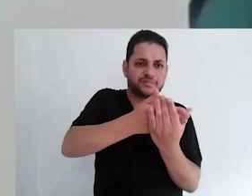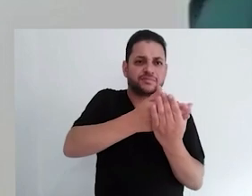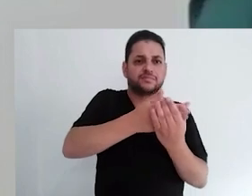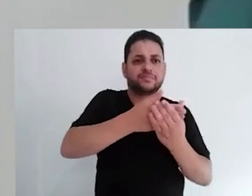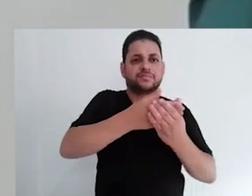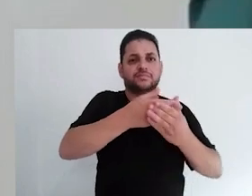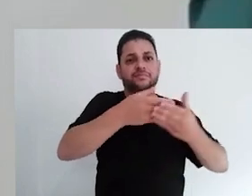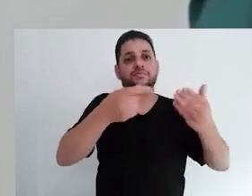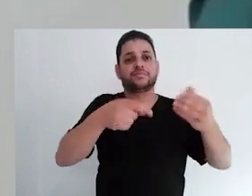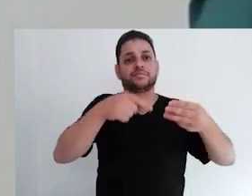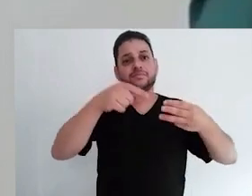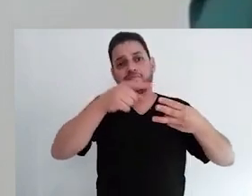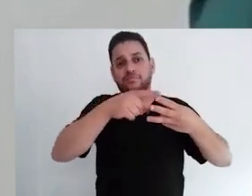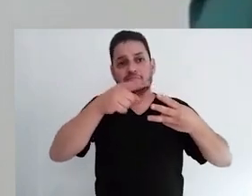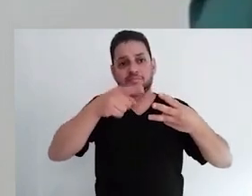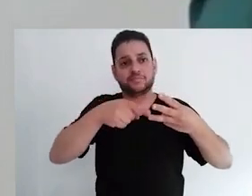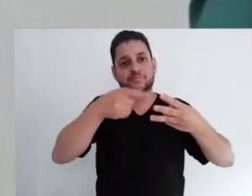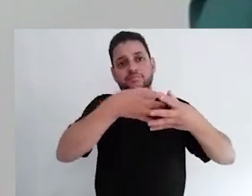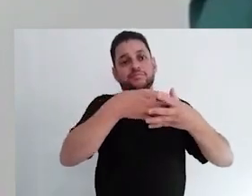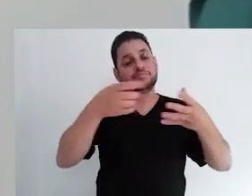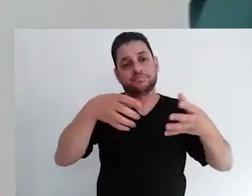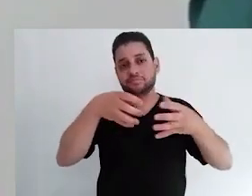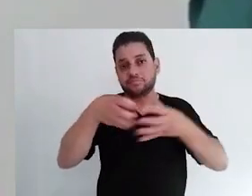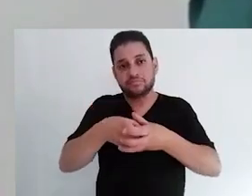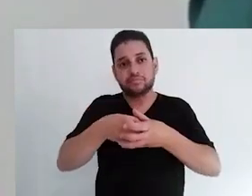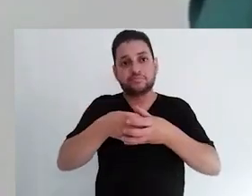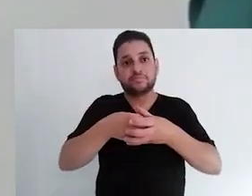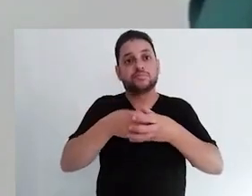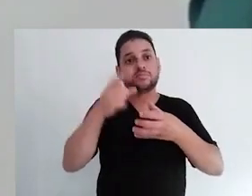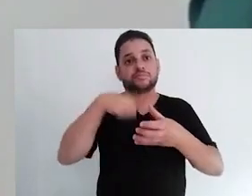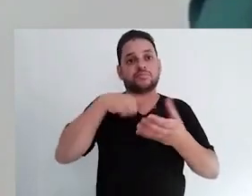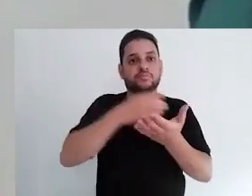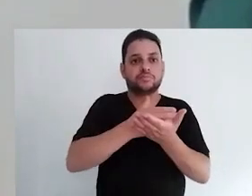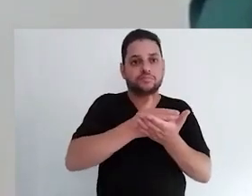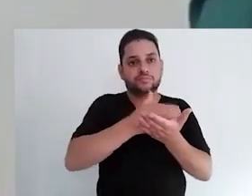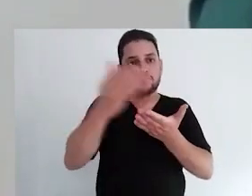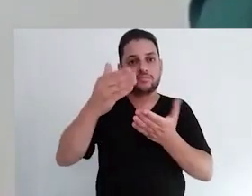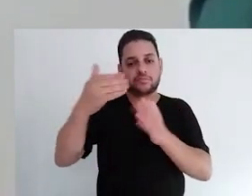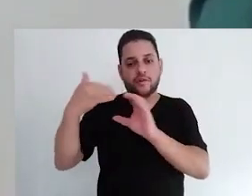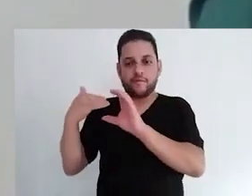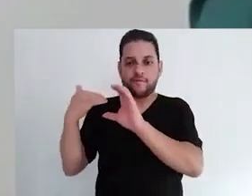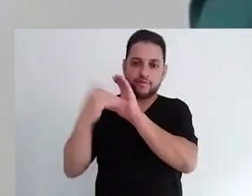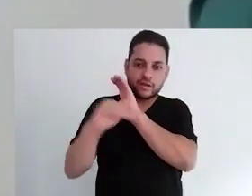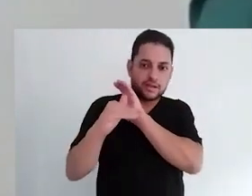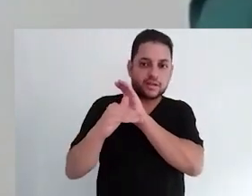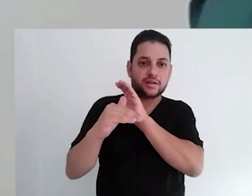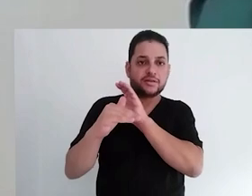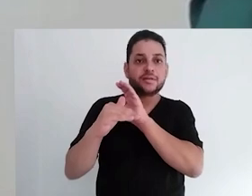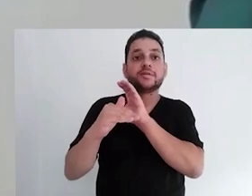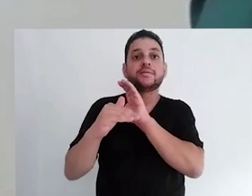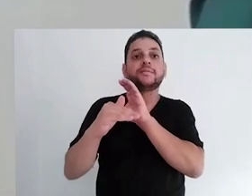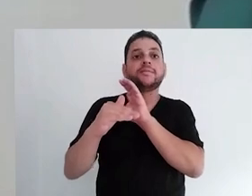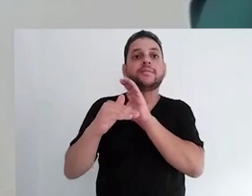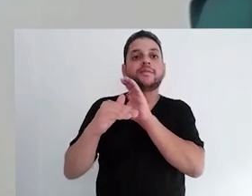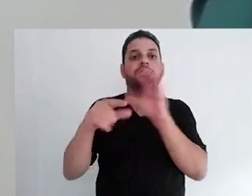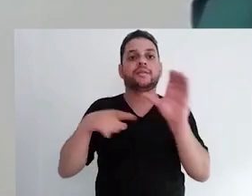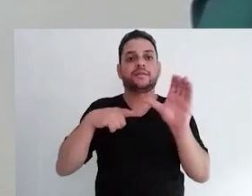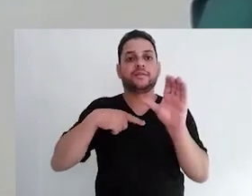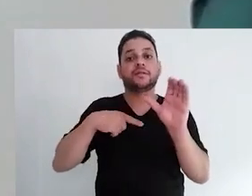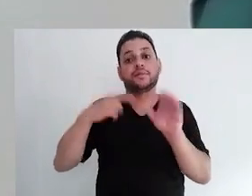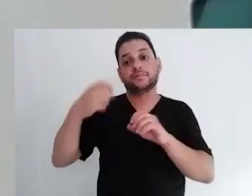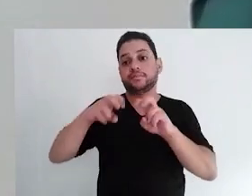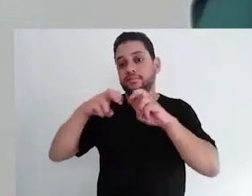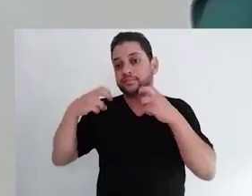eles vêm para o núcleo, eles são remetidos das competências originárias para o núcleo, a partir do momento da realização da audiência, a